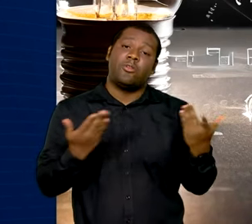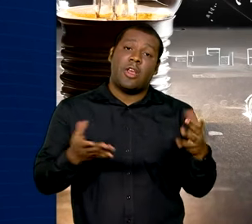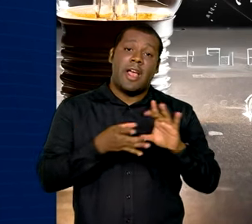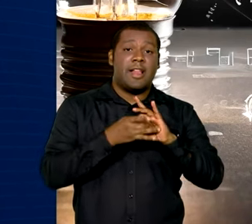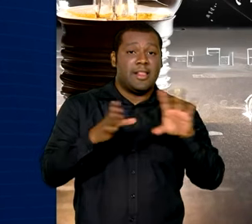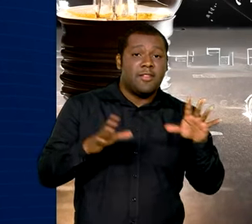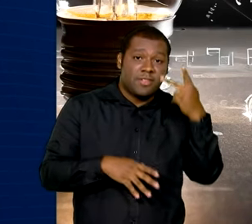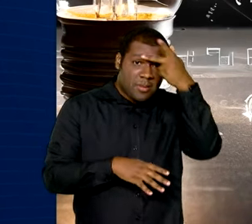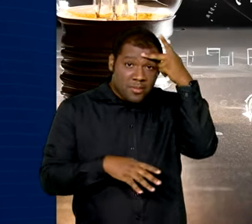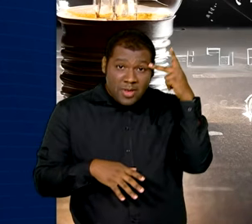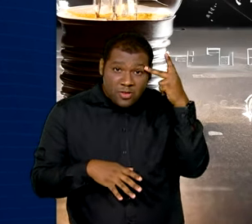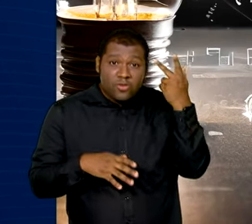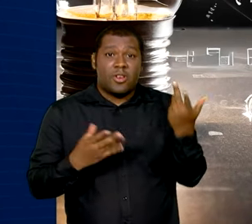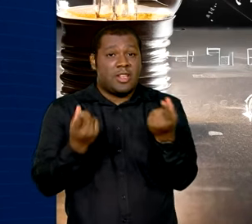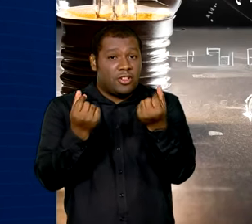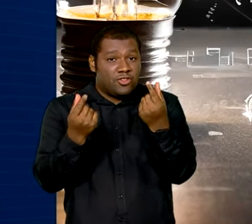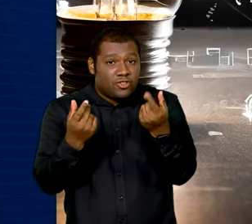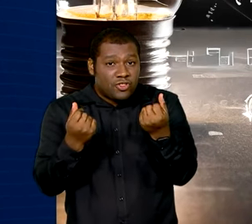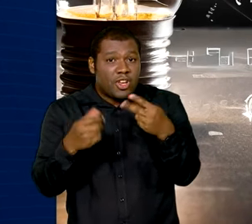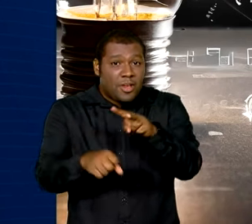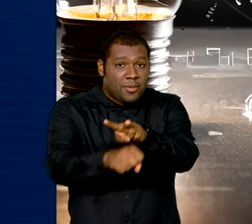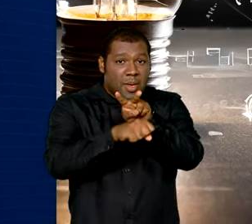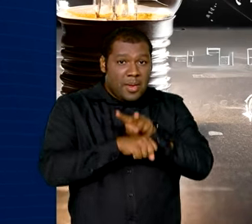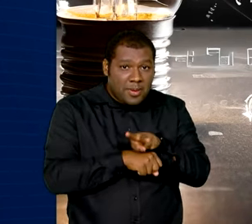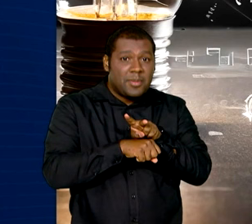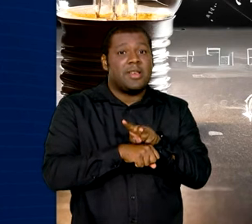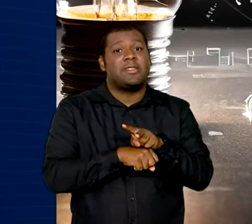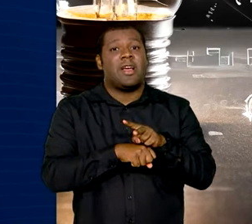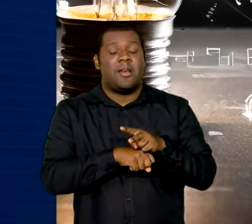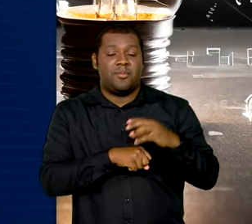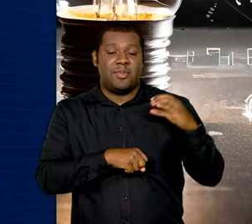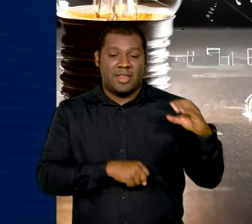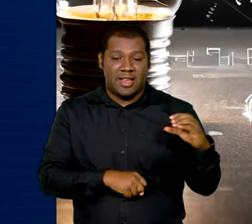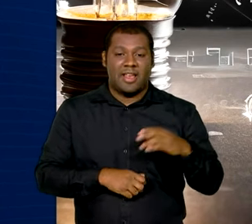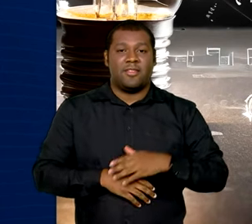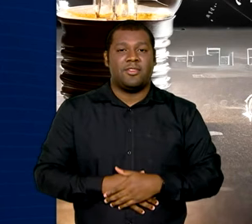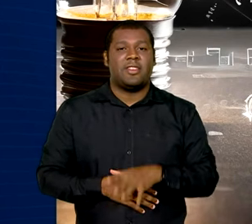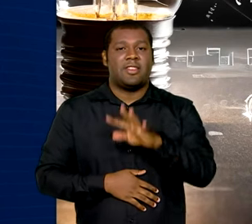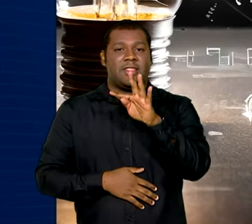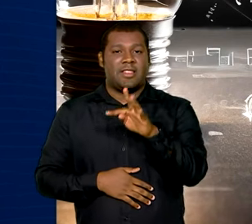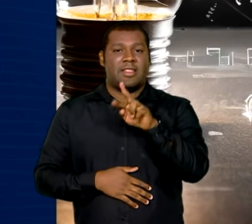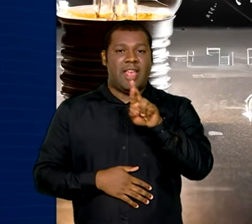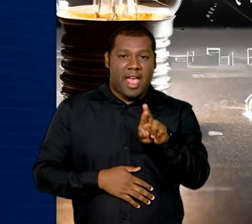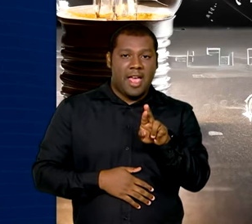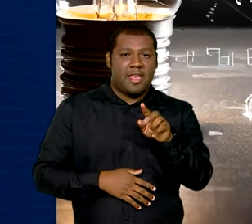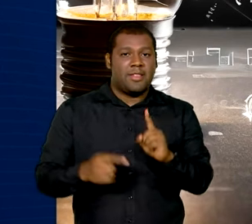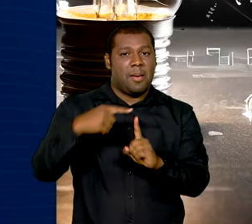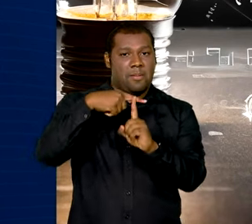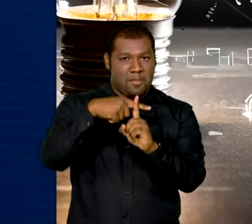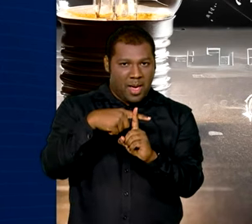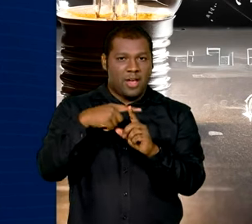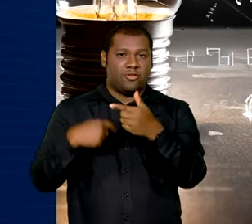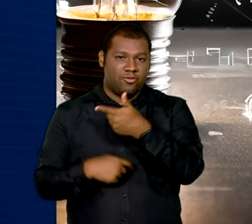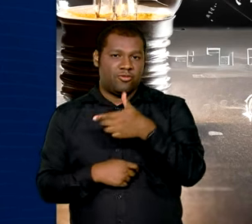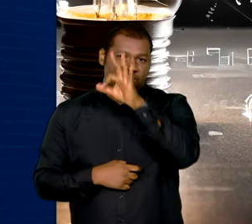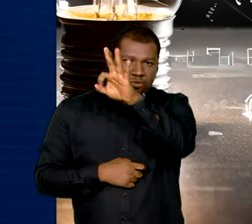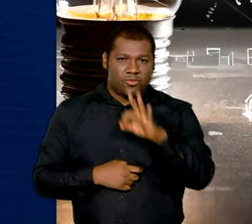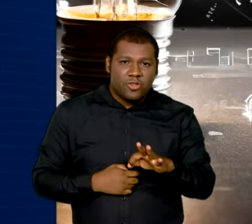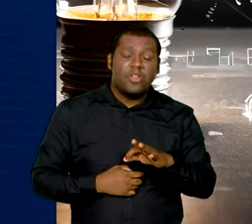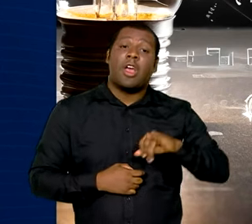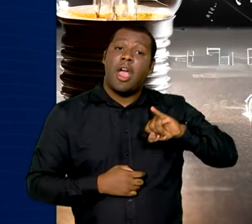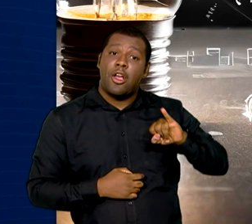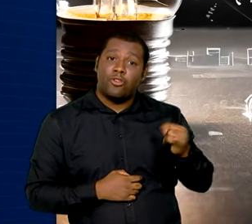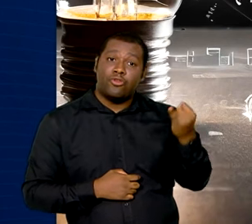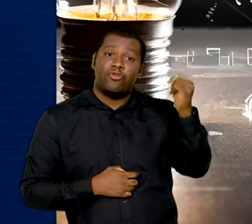empréstimos em condições especiais, TR mais 2%, ou seja, são os menores juros